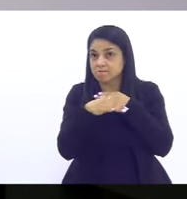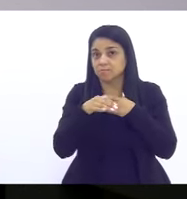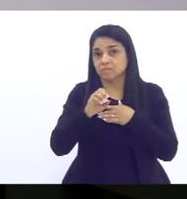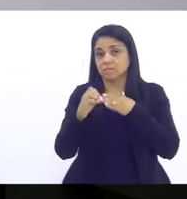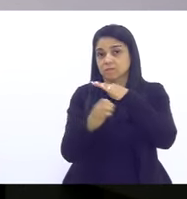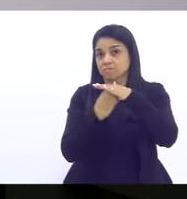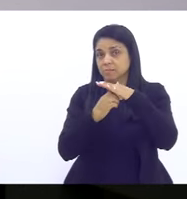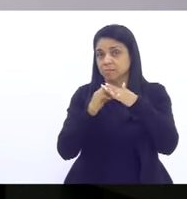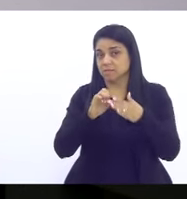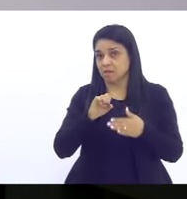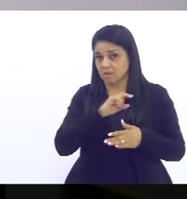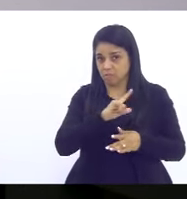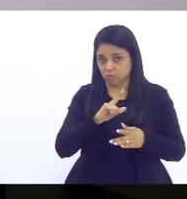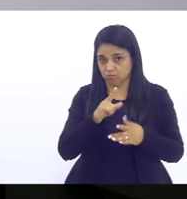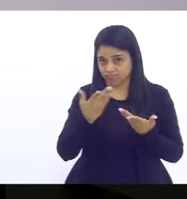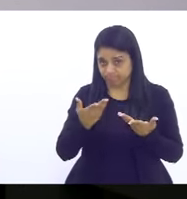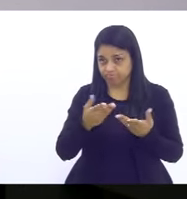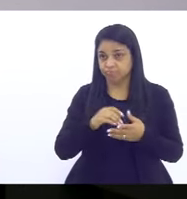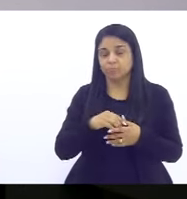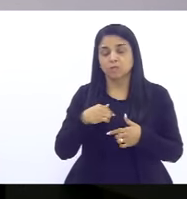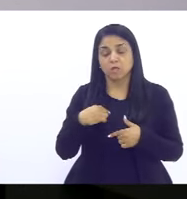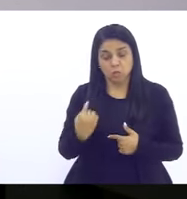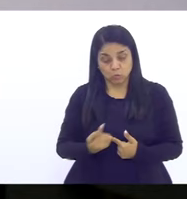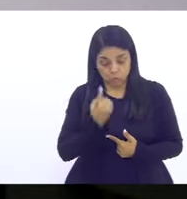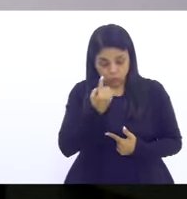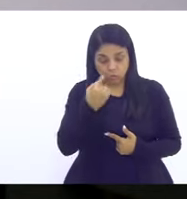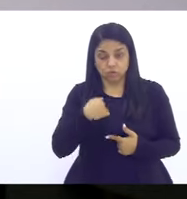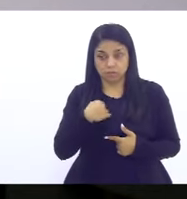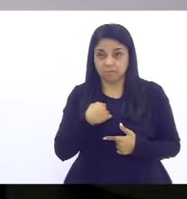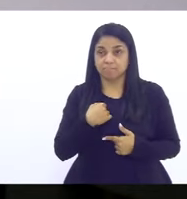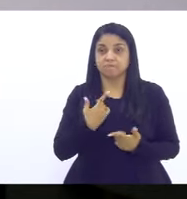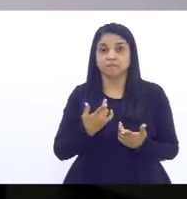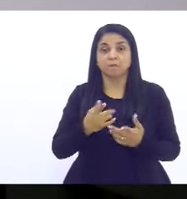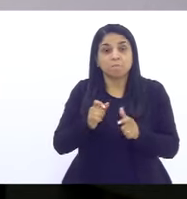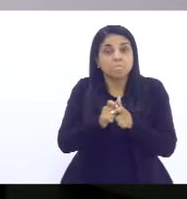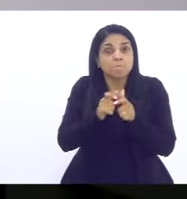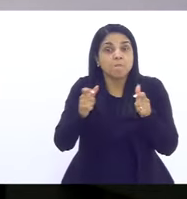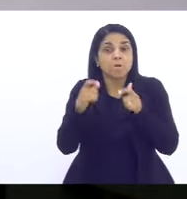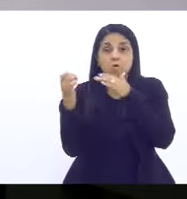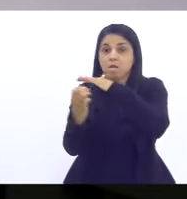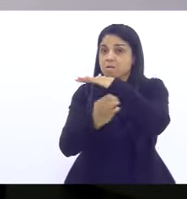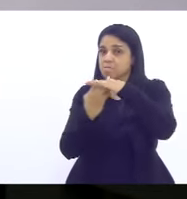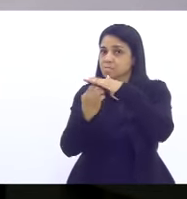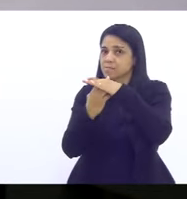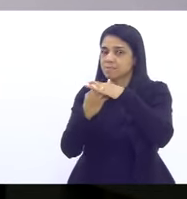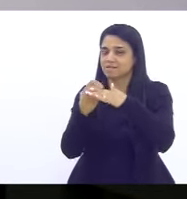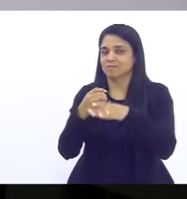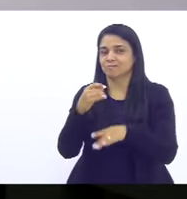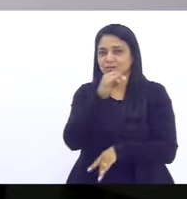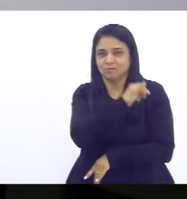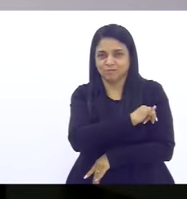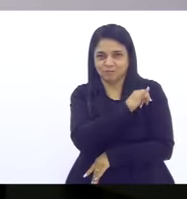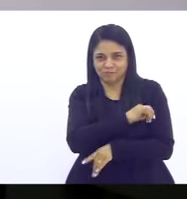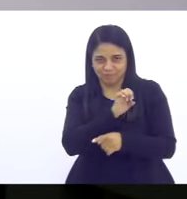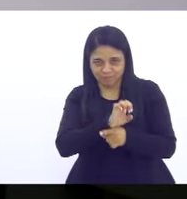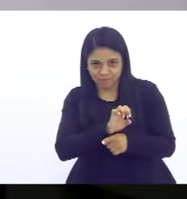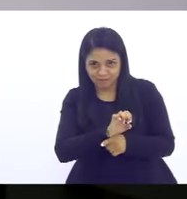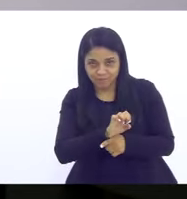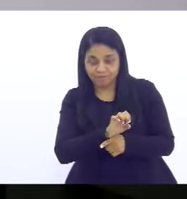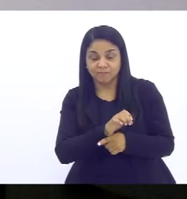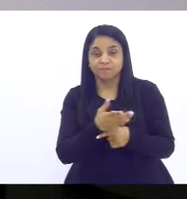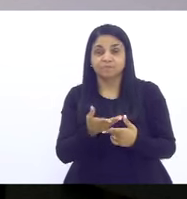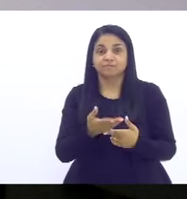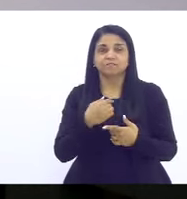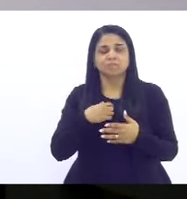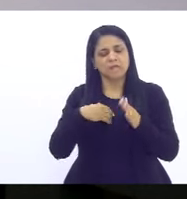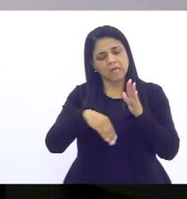pessoalmente, porque sozinho a gente é muito pequeno. A gente está falando aqui de uma das maiores empresas de energia do mundo, é preciso que se diga isso. E a gente viu ali a